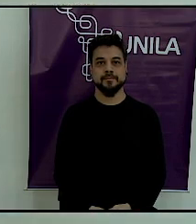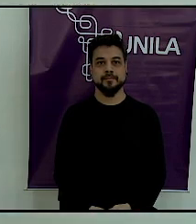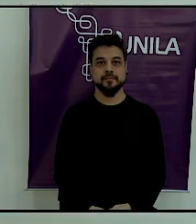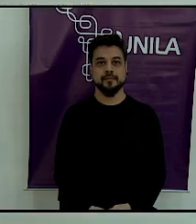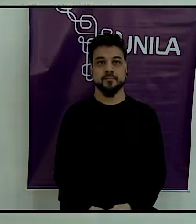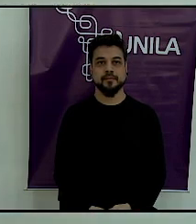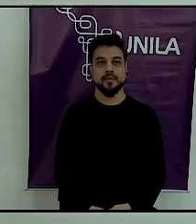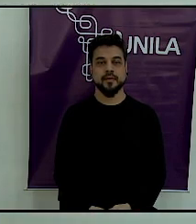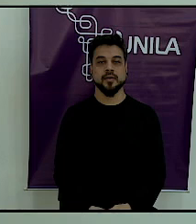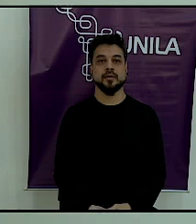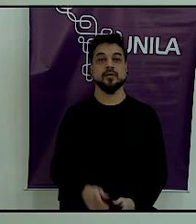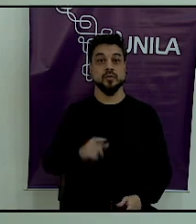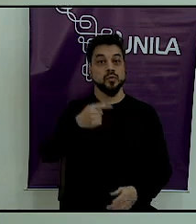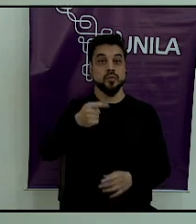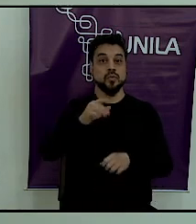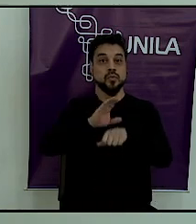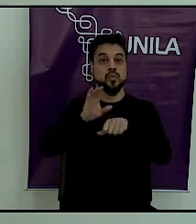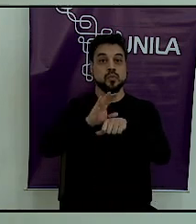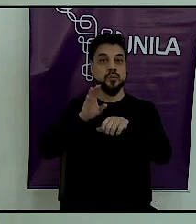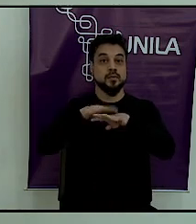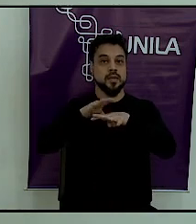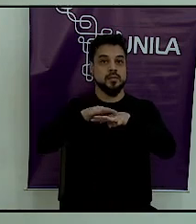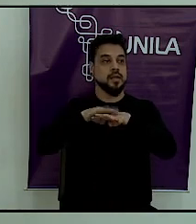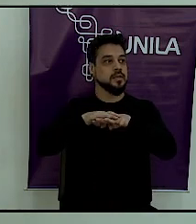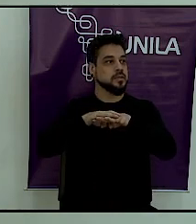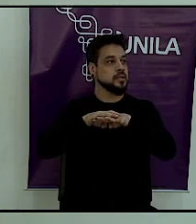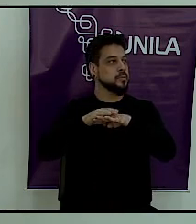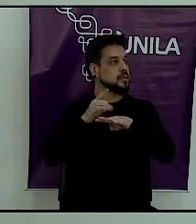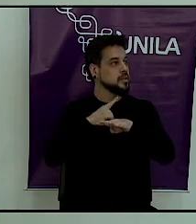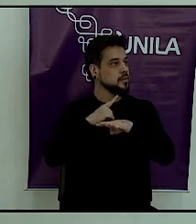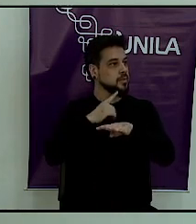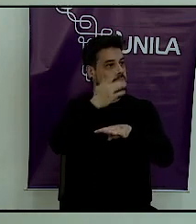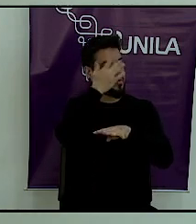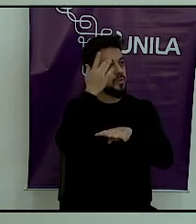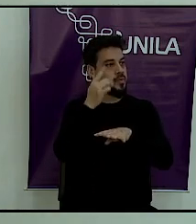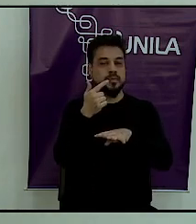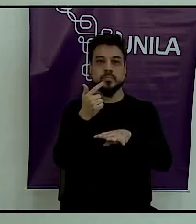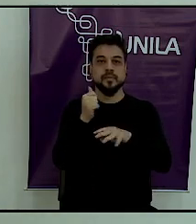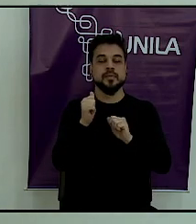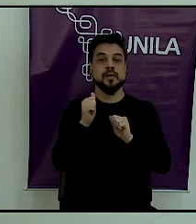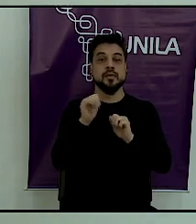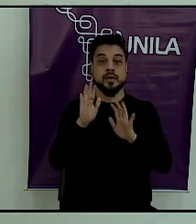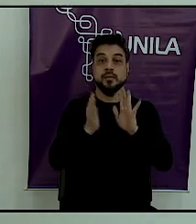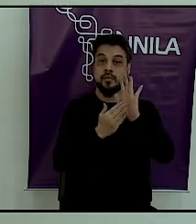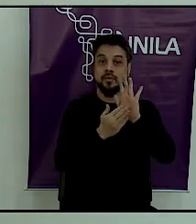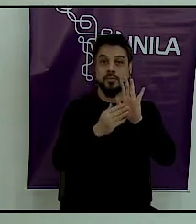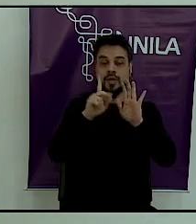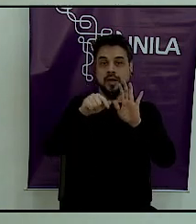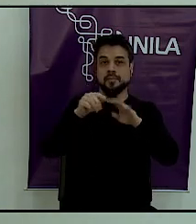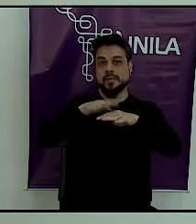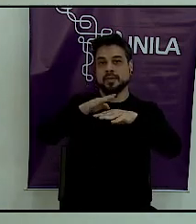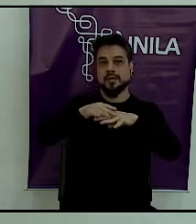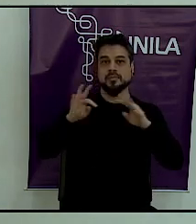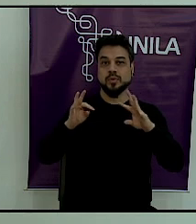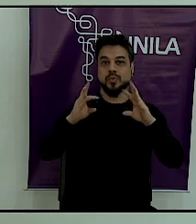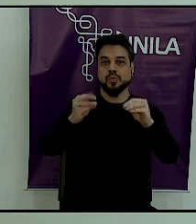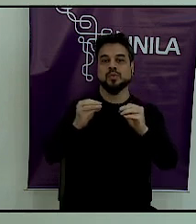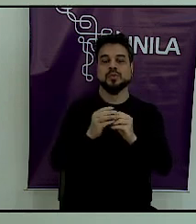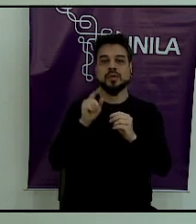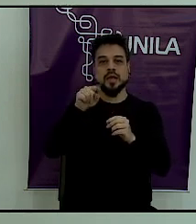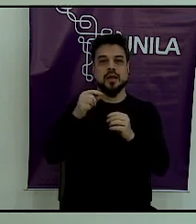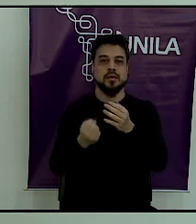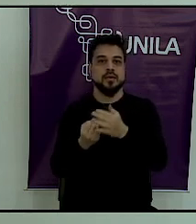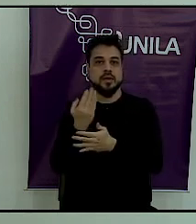Próximo do curso de matemática, tem alguém do curso de matemática? Bom, mas a proposta se chama Matemática para Todos e na verdade, a criação